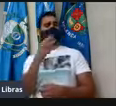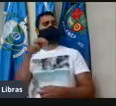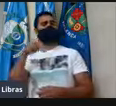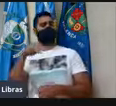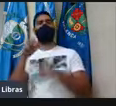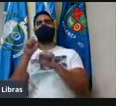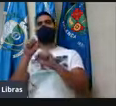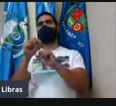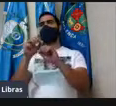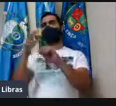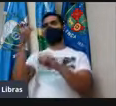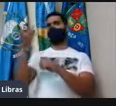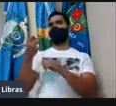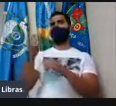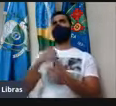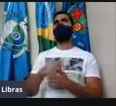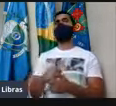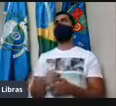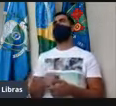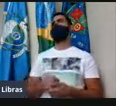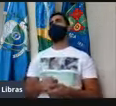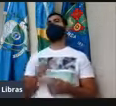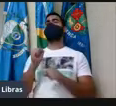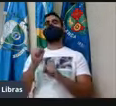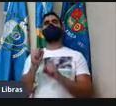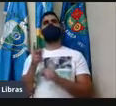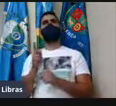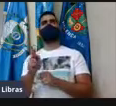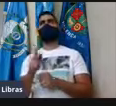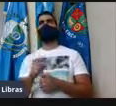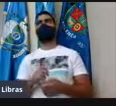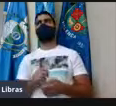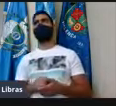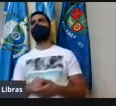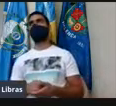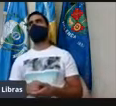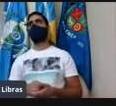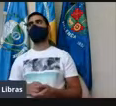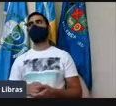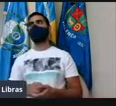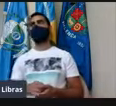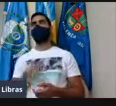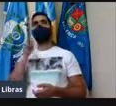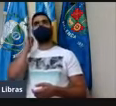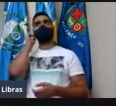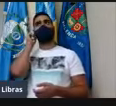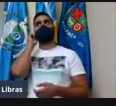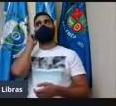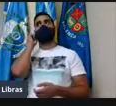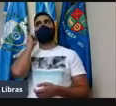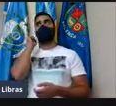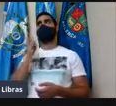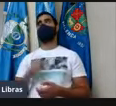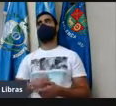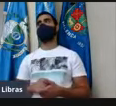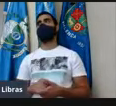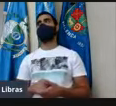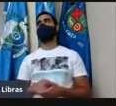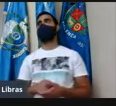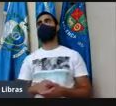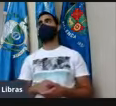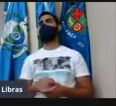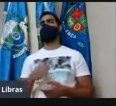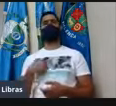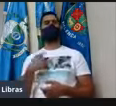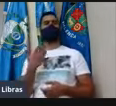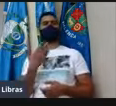considerações finais, para que nós possamos dar andamento. Antes de eu partir para as minhas coisas. Pela ordem, Juarez, eu só queria... eu não vou